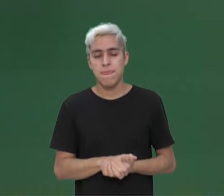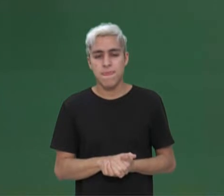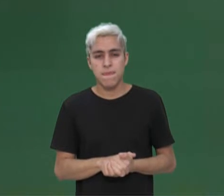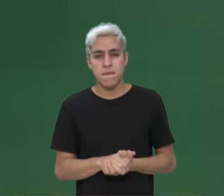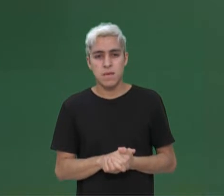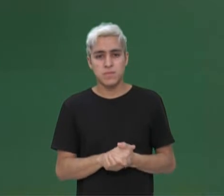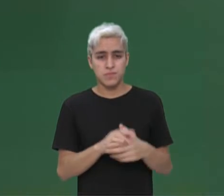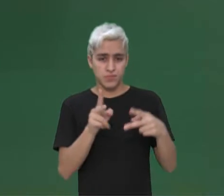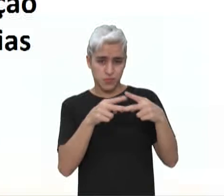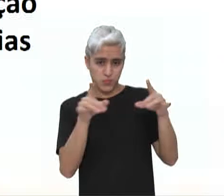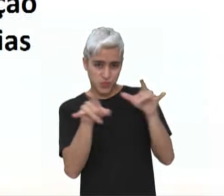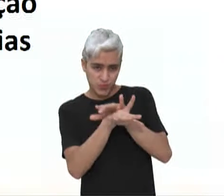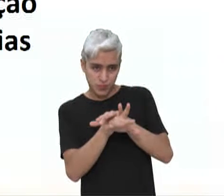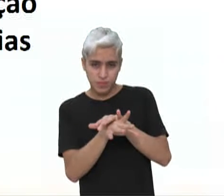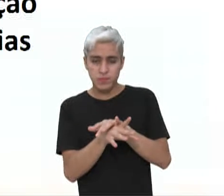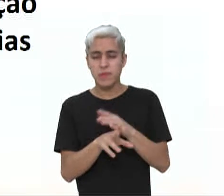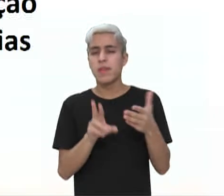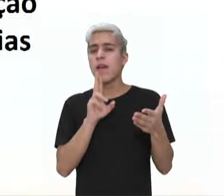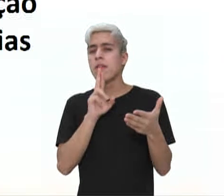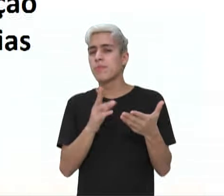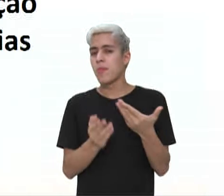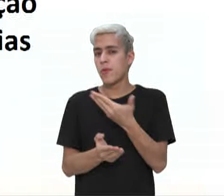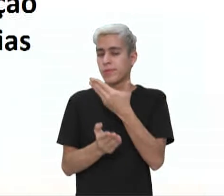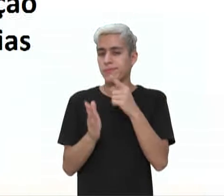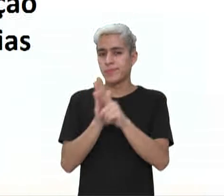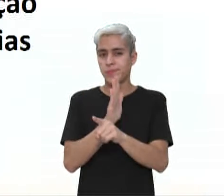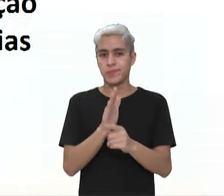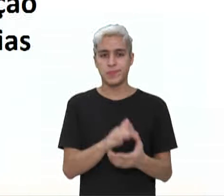de crioulos e chapetones, responda essa pergunta.